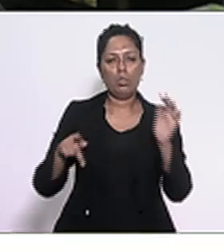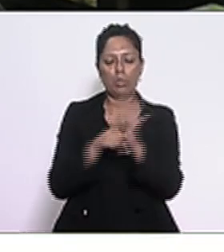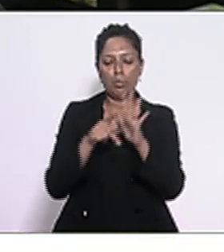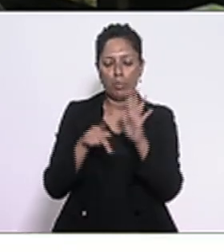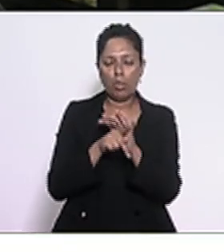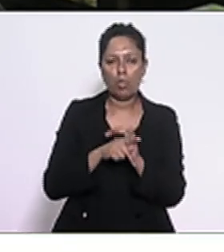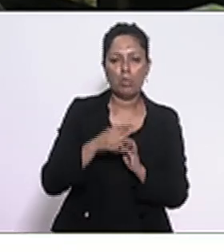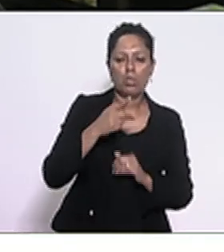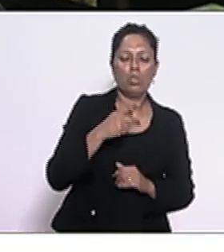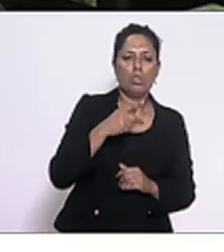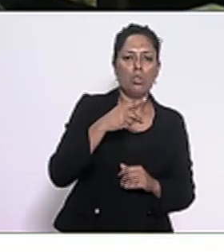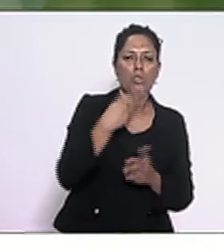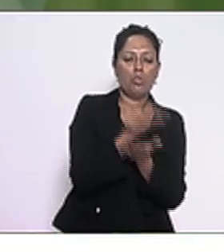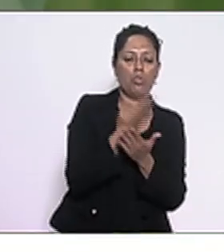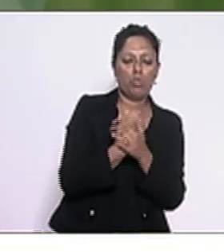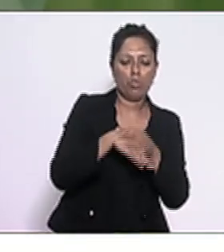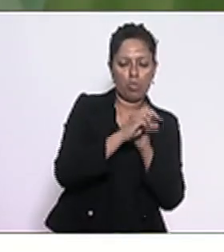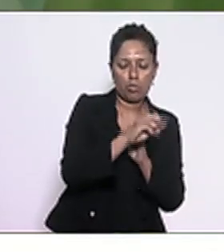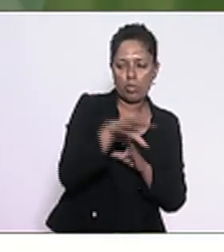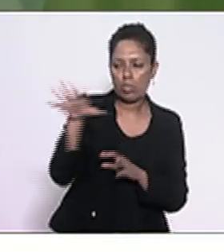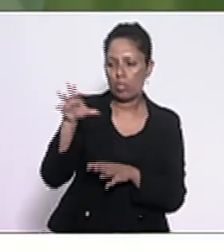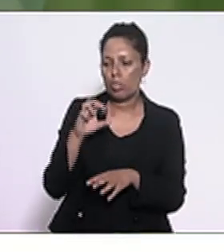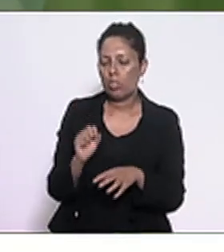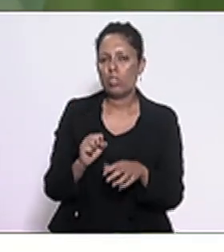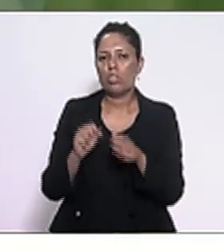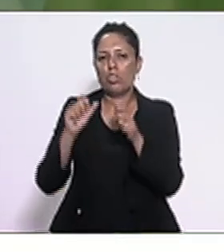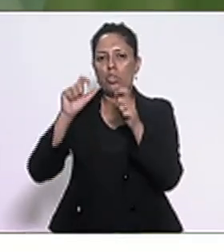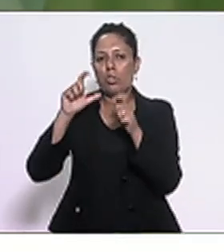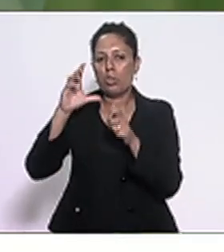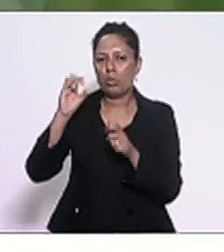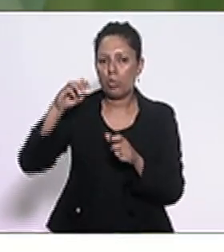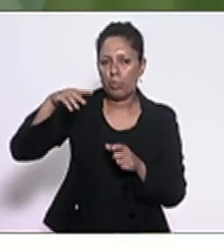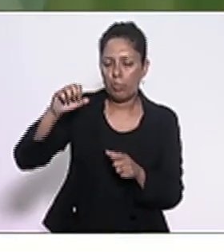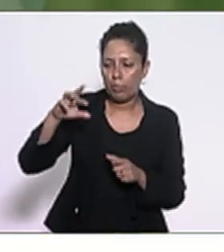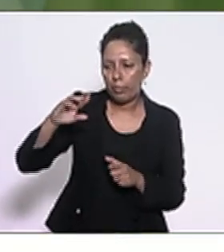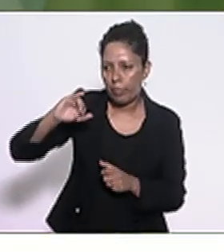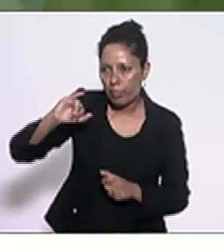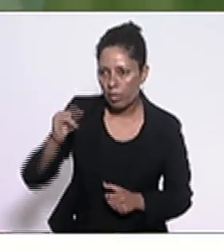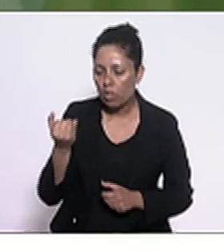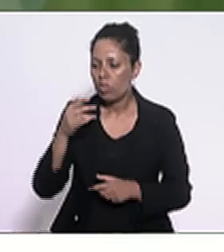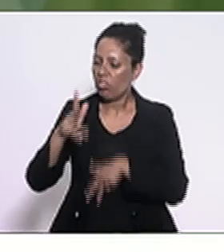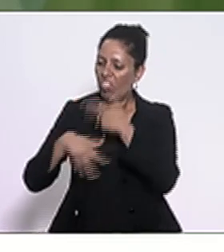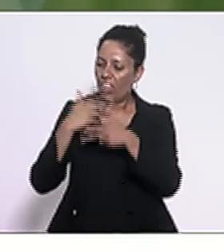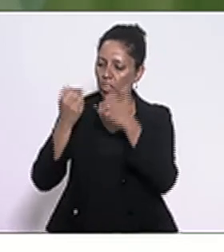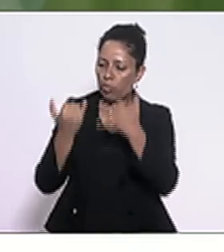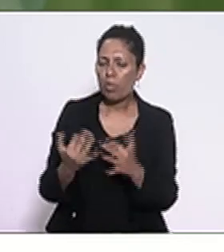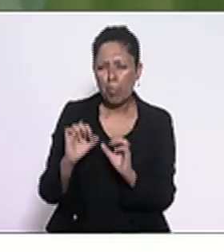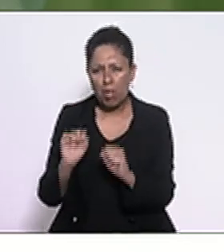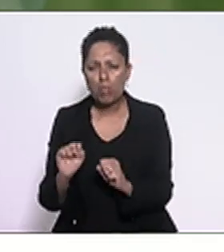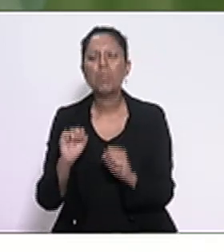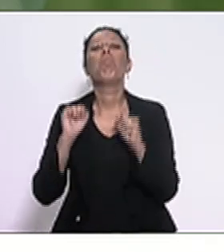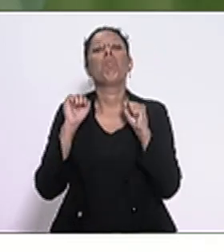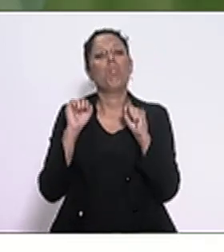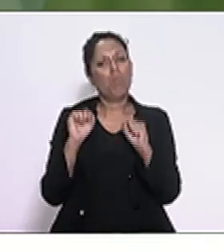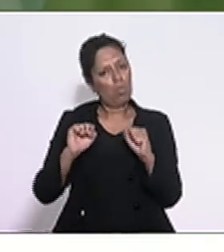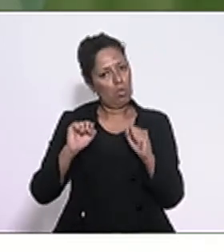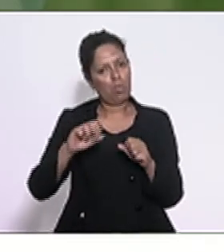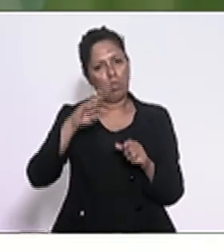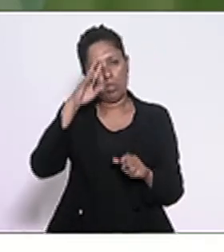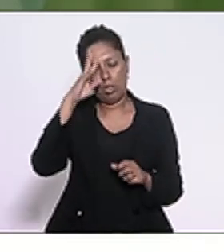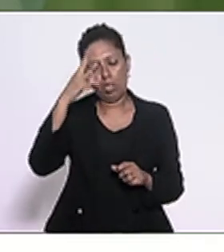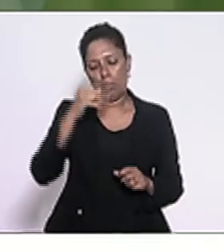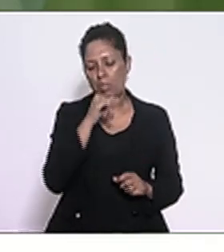Proderj? Sim. Pode? Sim. Por definição, sim. O que pode acontecer hoje, pela